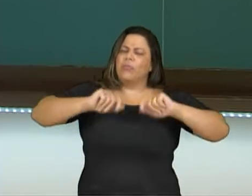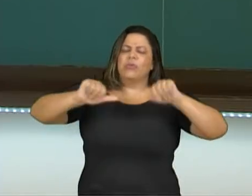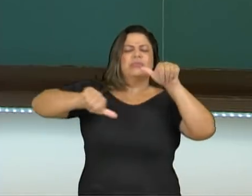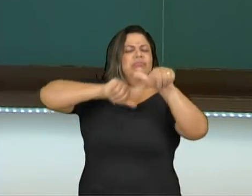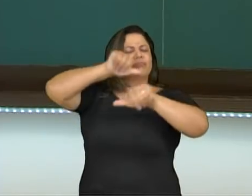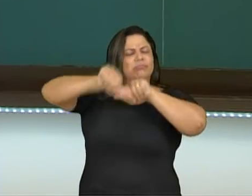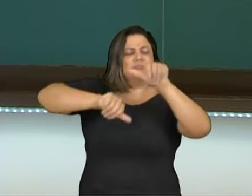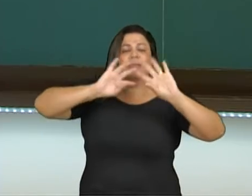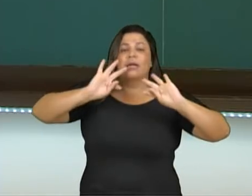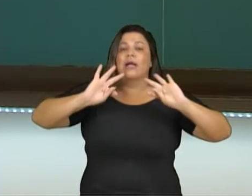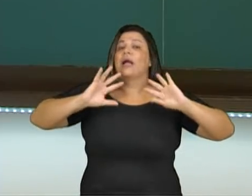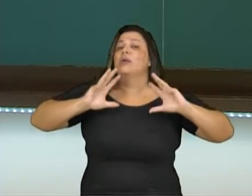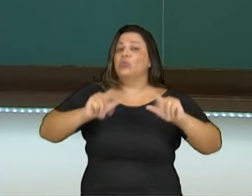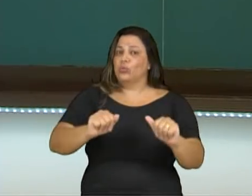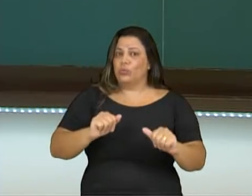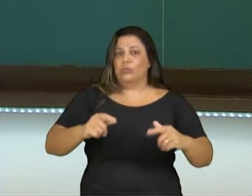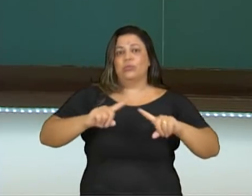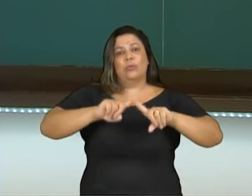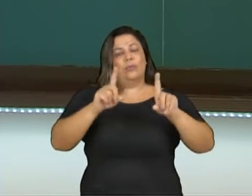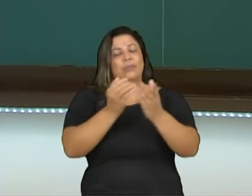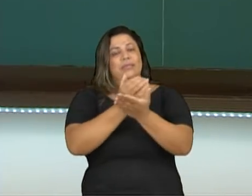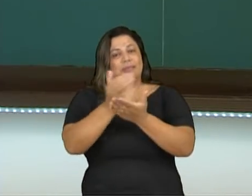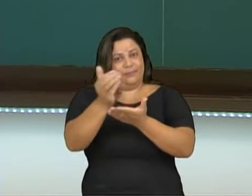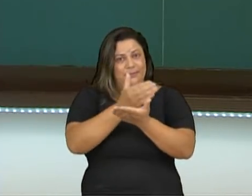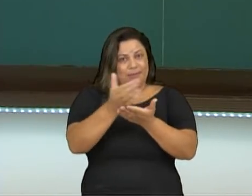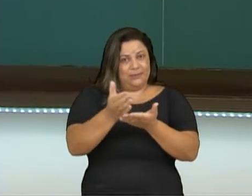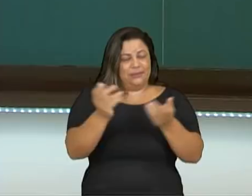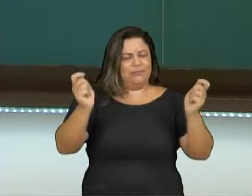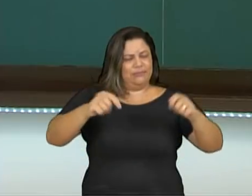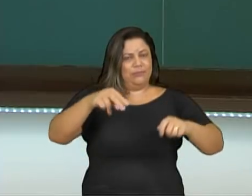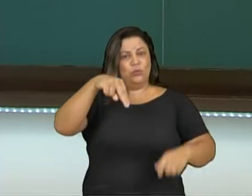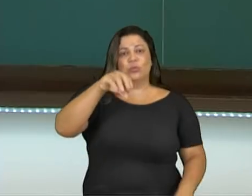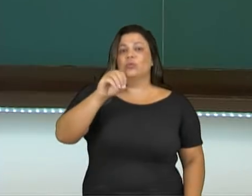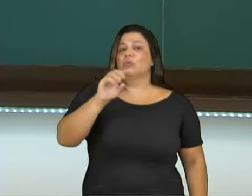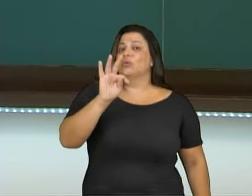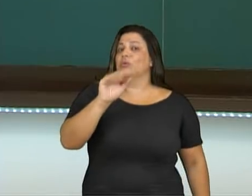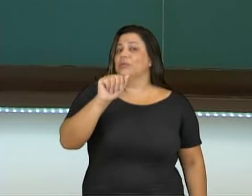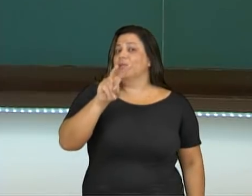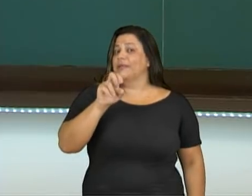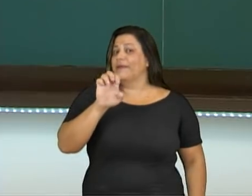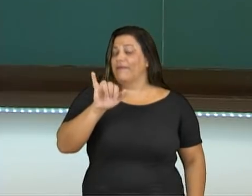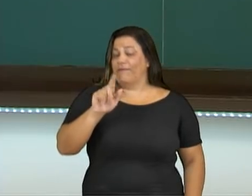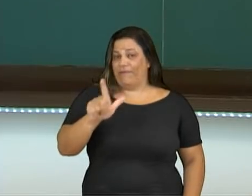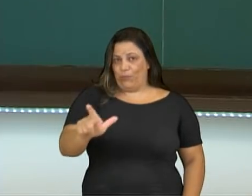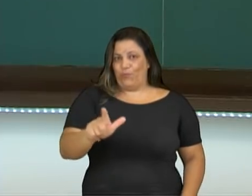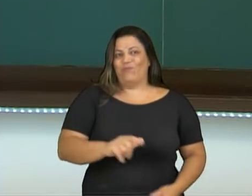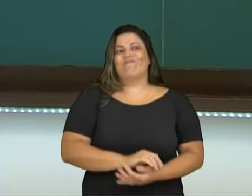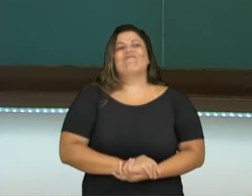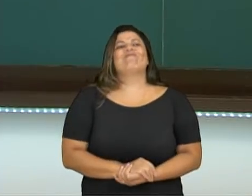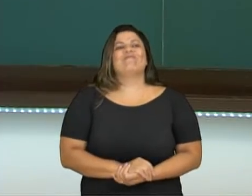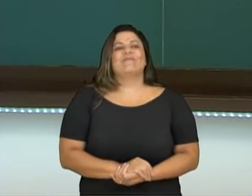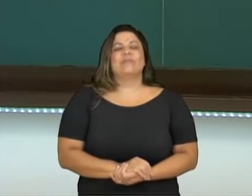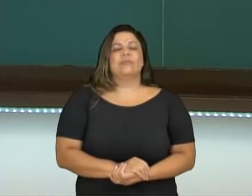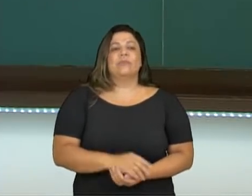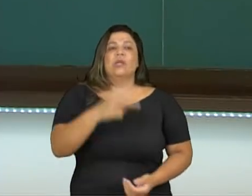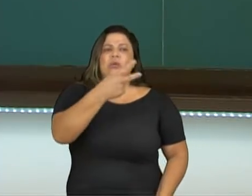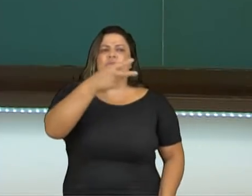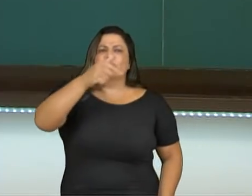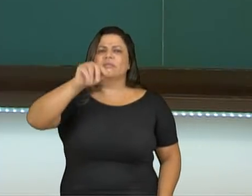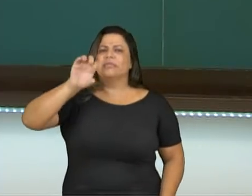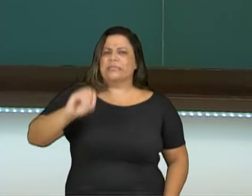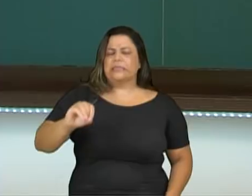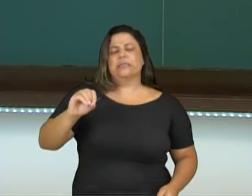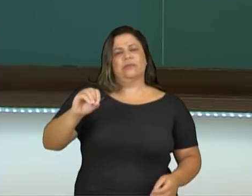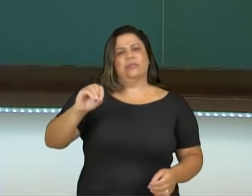mas a princípio eu proponho que a gente faça aqueles que são notáveis, tá? Então aqui o 270 graus, ele já